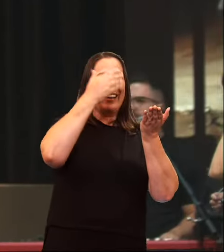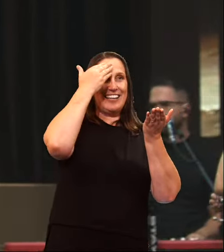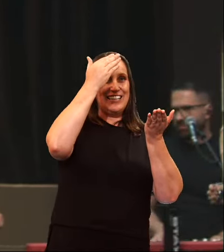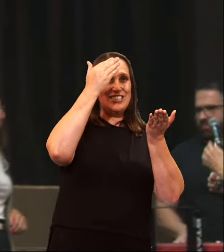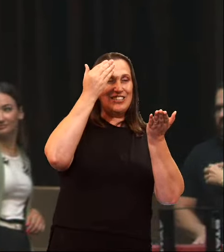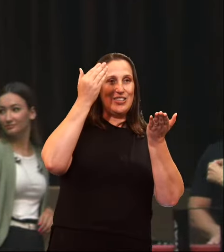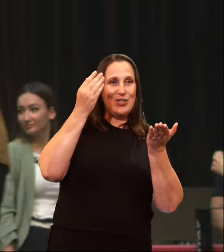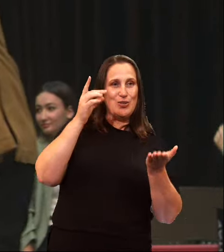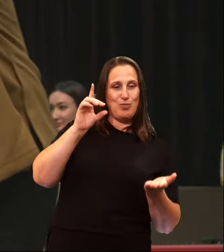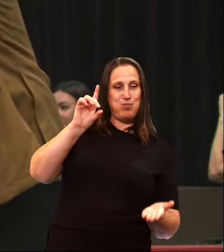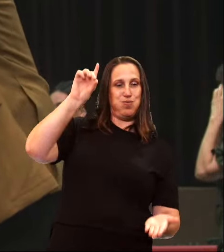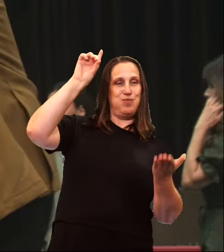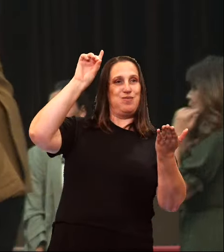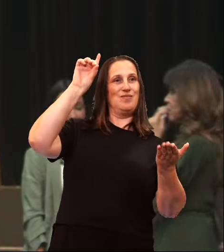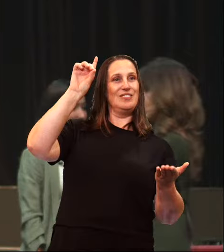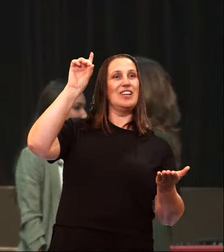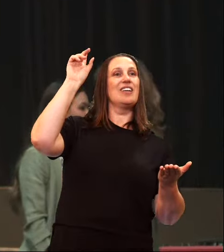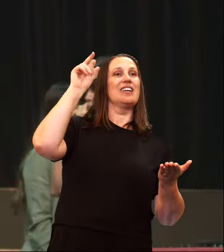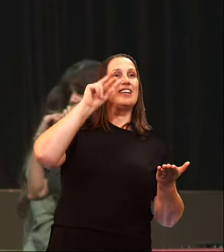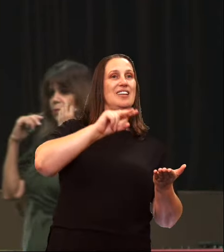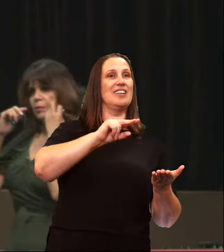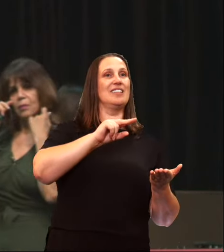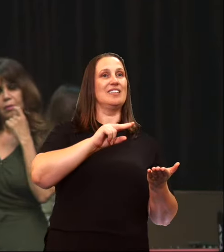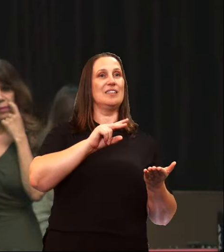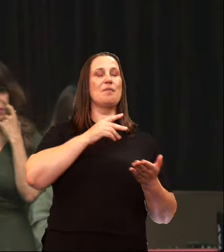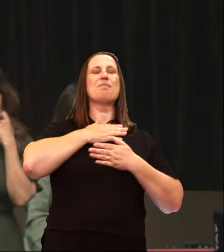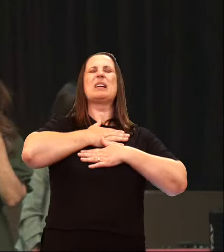ter prazer de nos